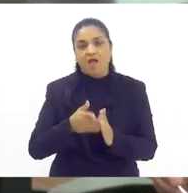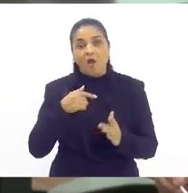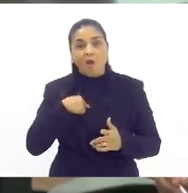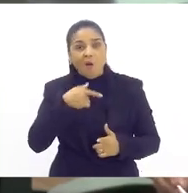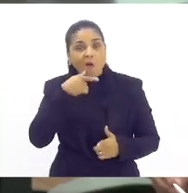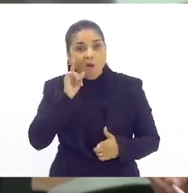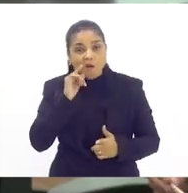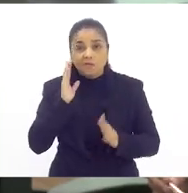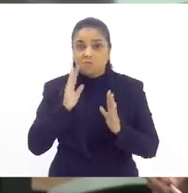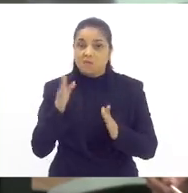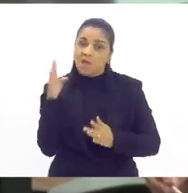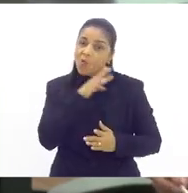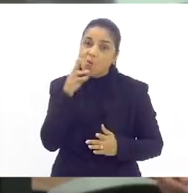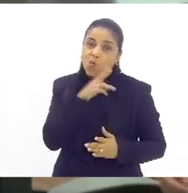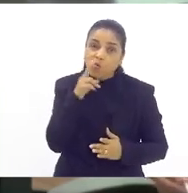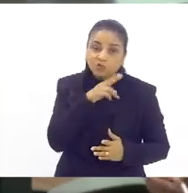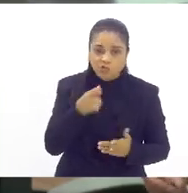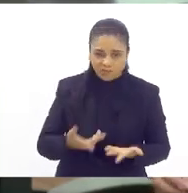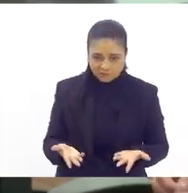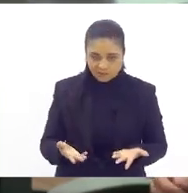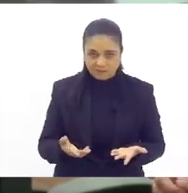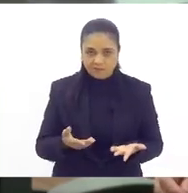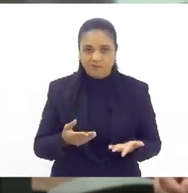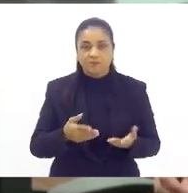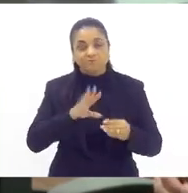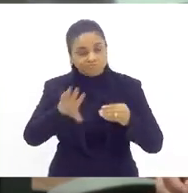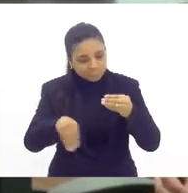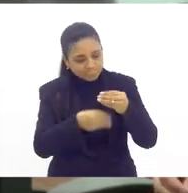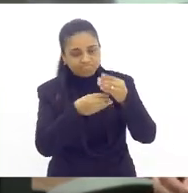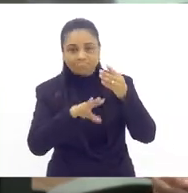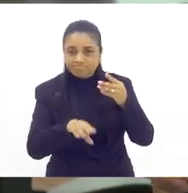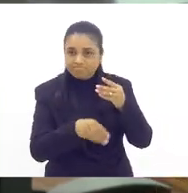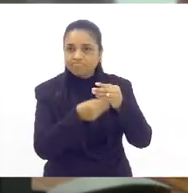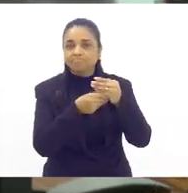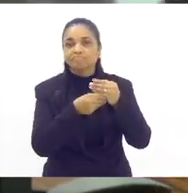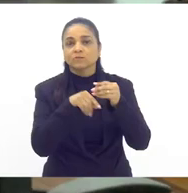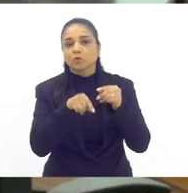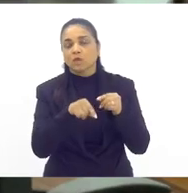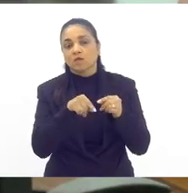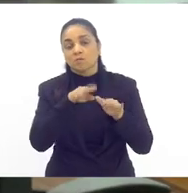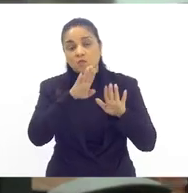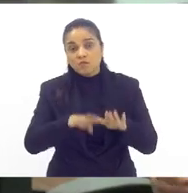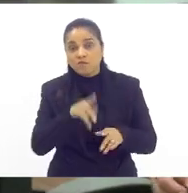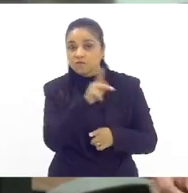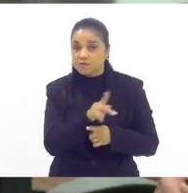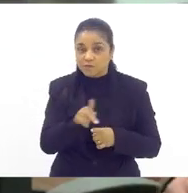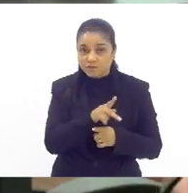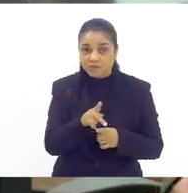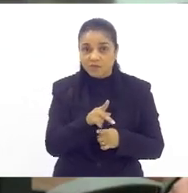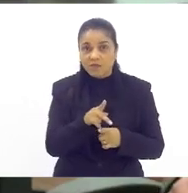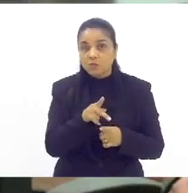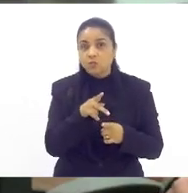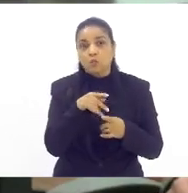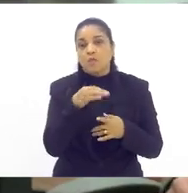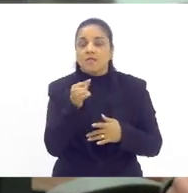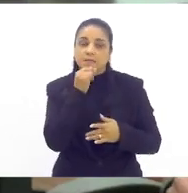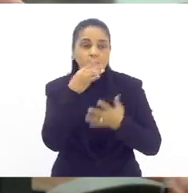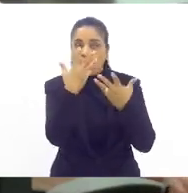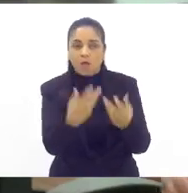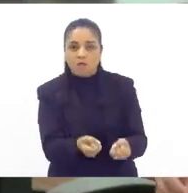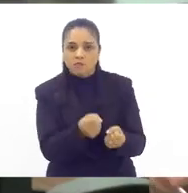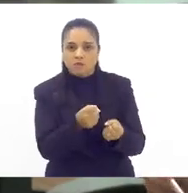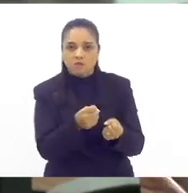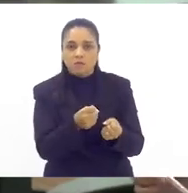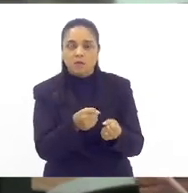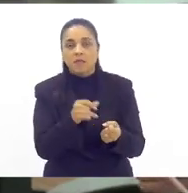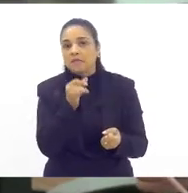ontem existem outras medidas que precisa ser implementadas que vão facilitar a fixação do professor por exemplo aí me aceitável que o professor não possa